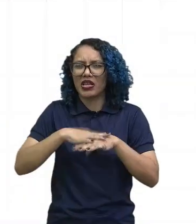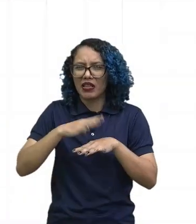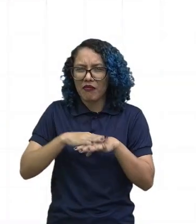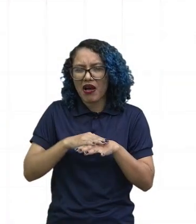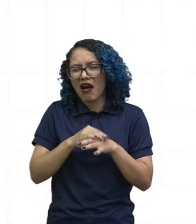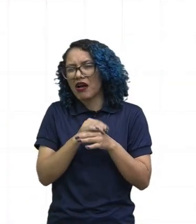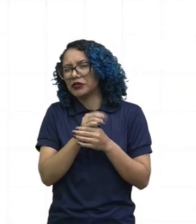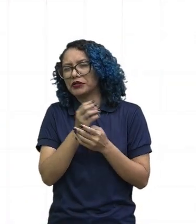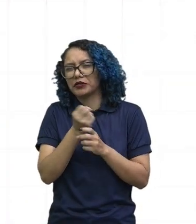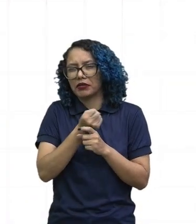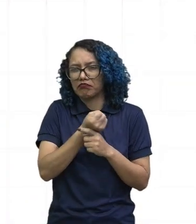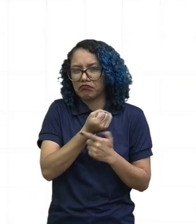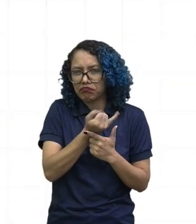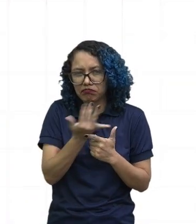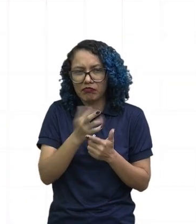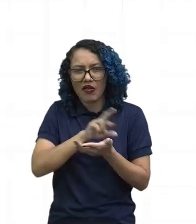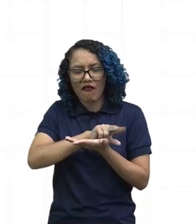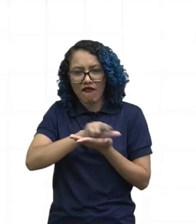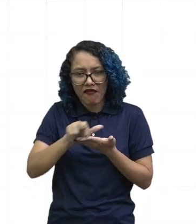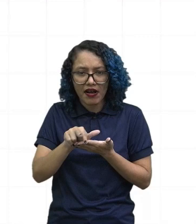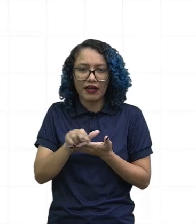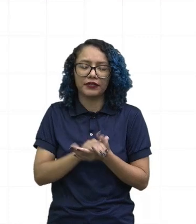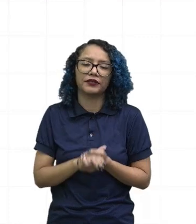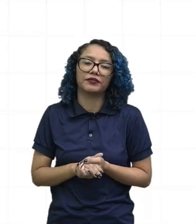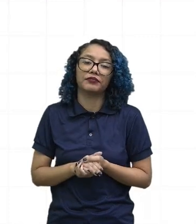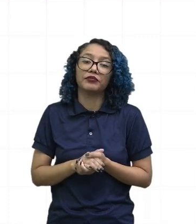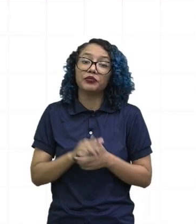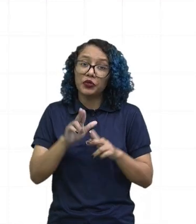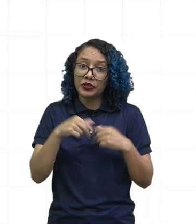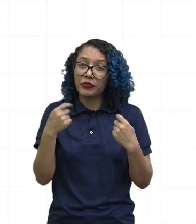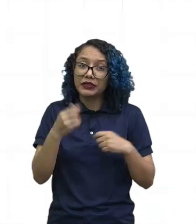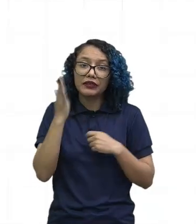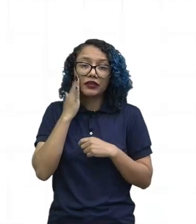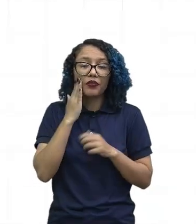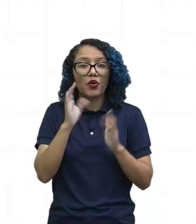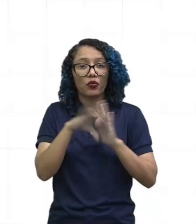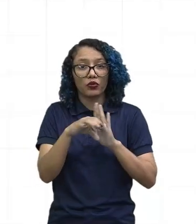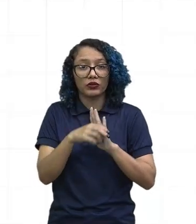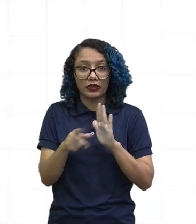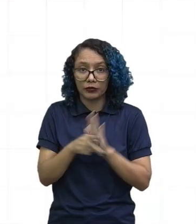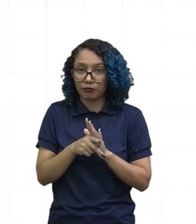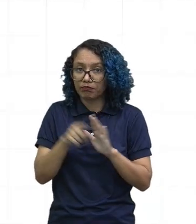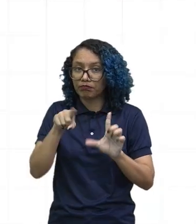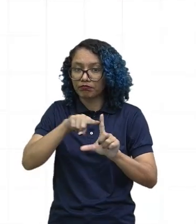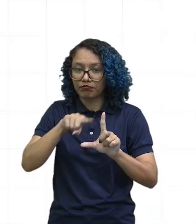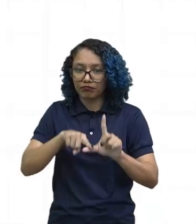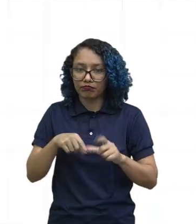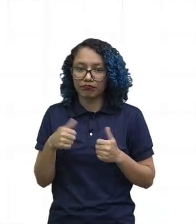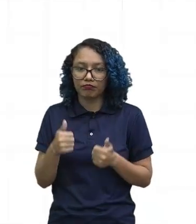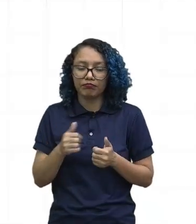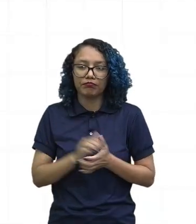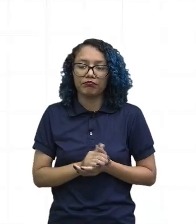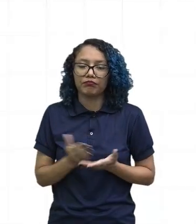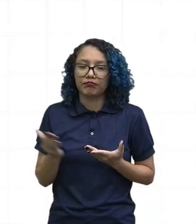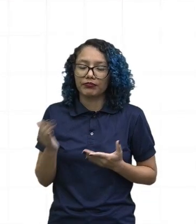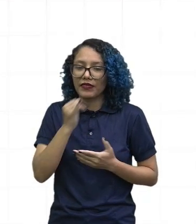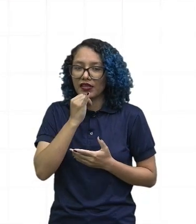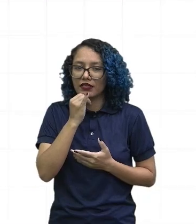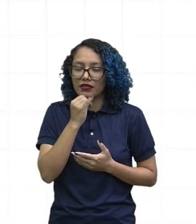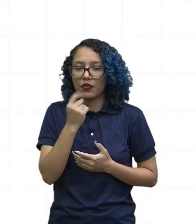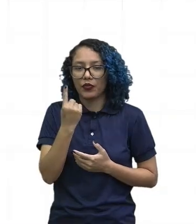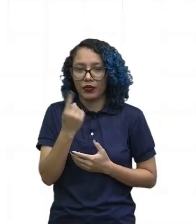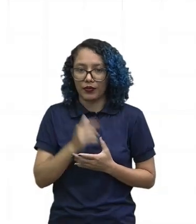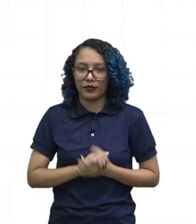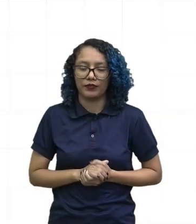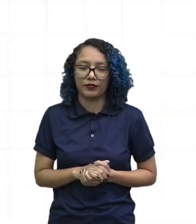né? E aí a gente vai usar os conceitos sobre ângulo para a gente responder esses exemplos, certo? Então, temos na tela aqui o exemplo de número